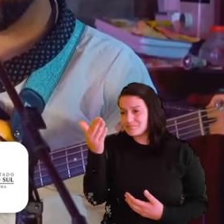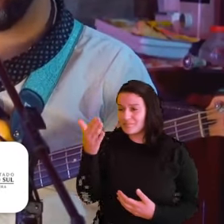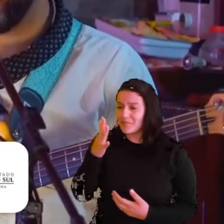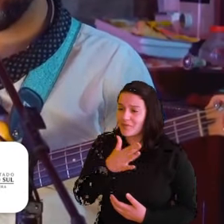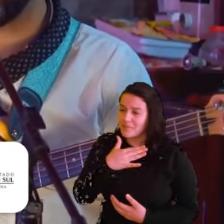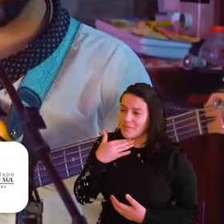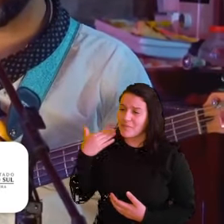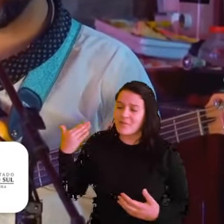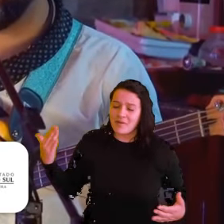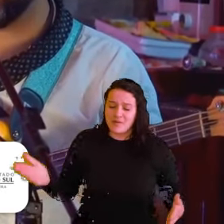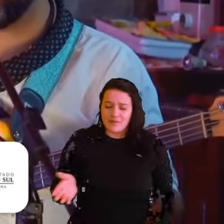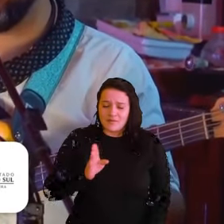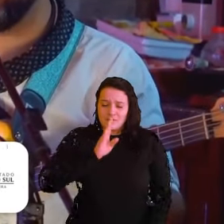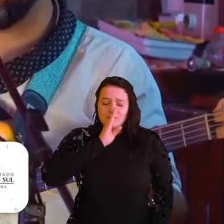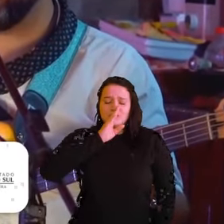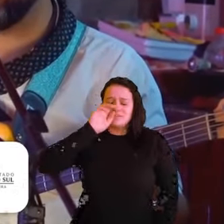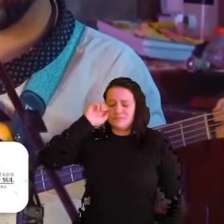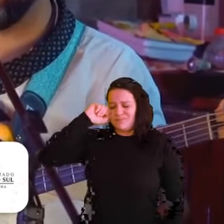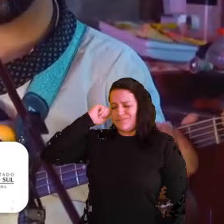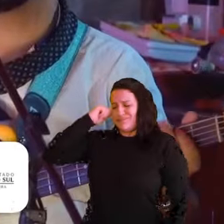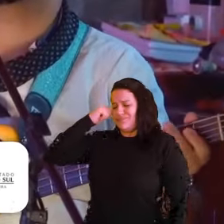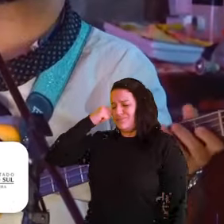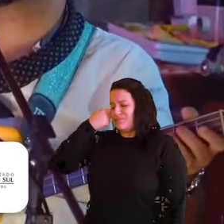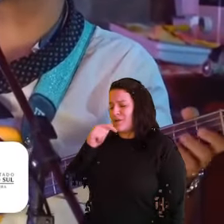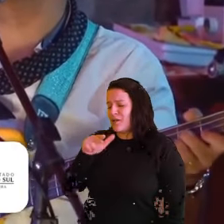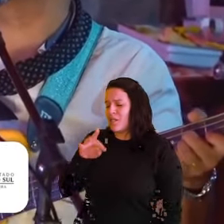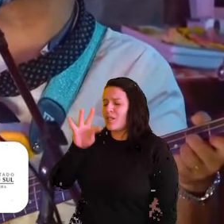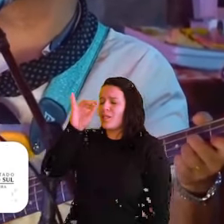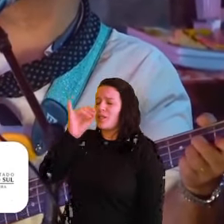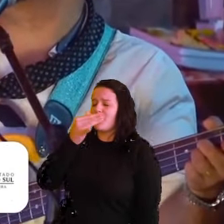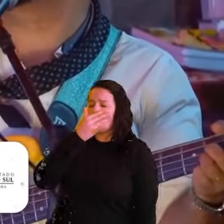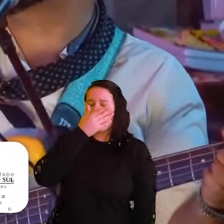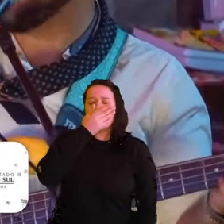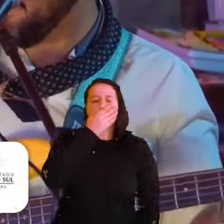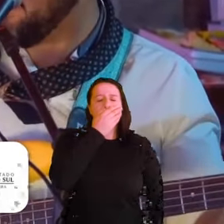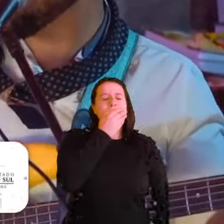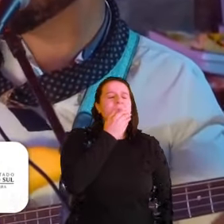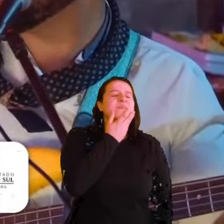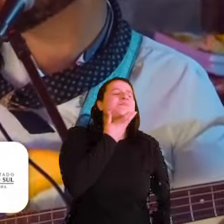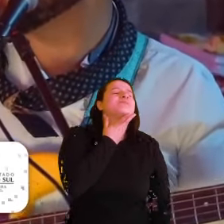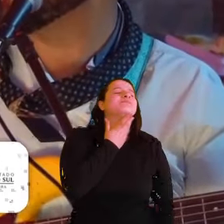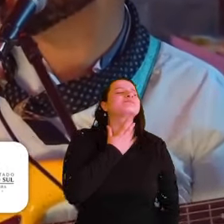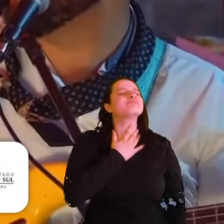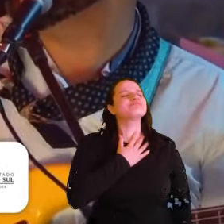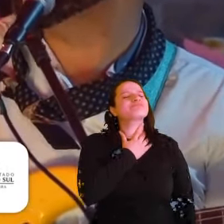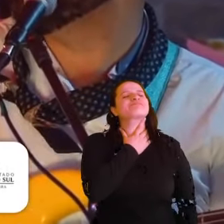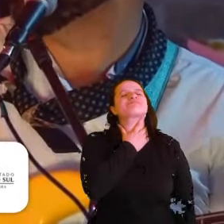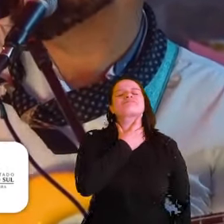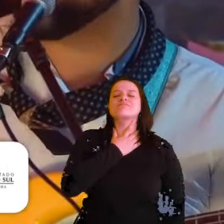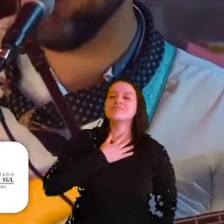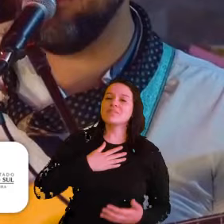cavalo, a estância se veste de luto. Mas quando morre um cavalo, morre um pedaço de